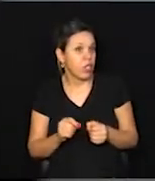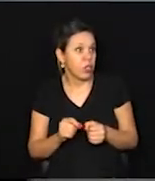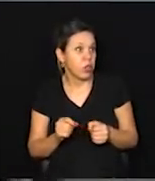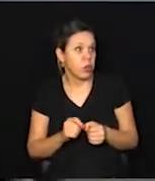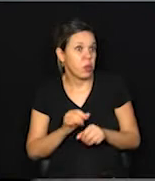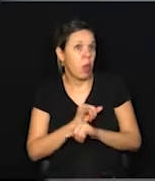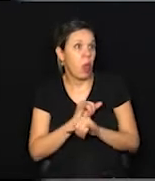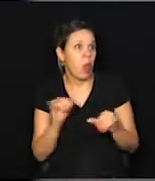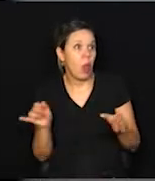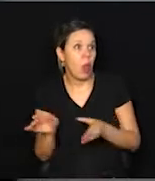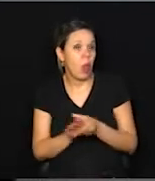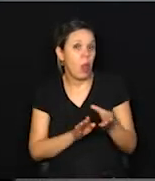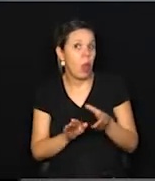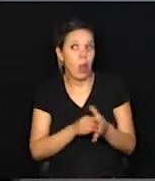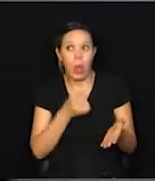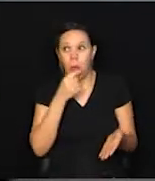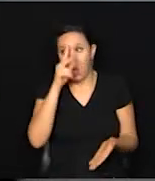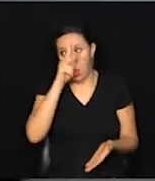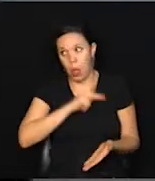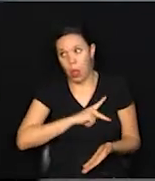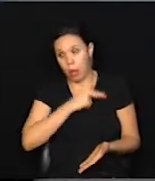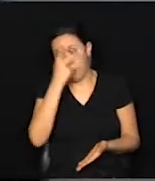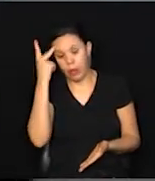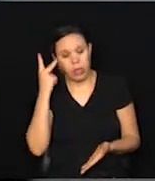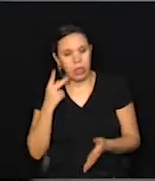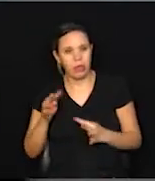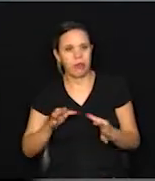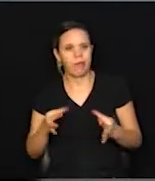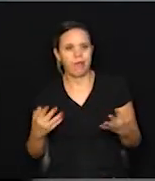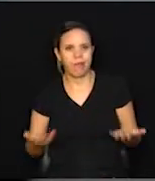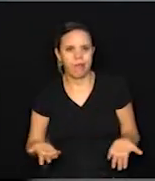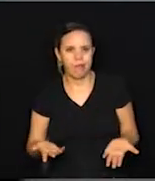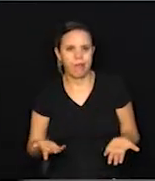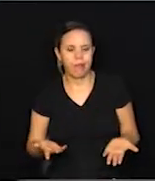prescrevendo automedicação desse